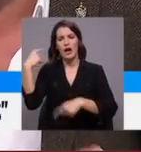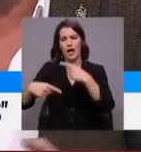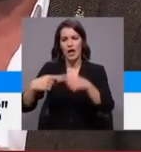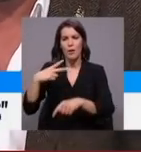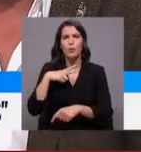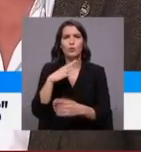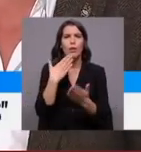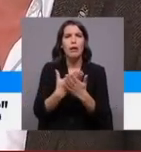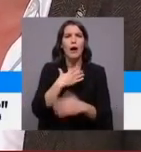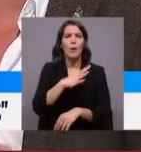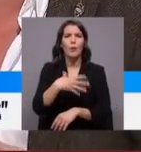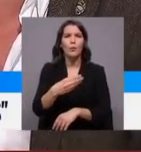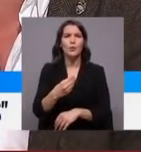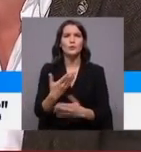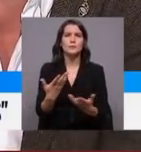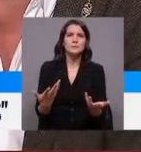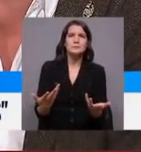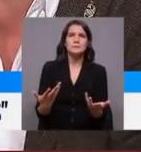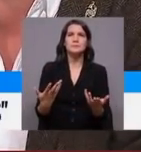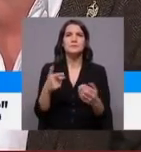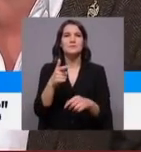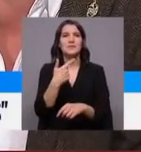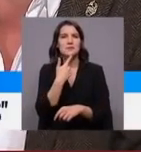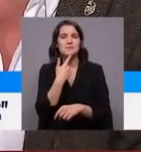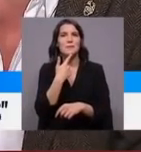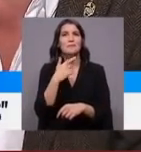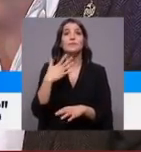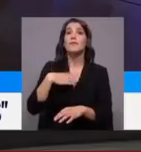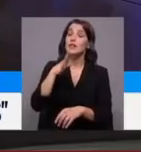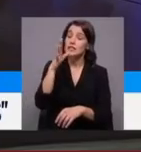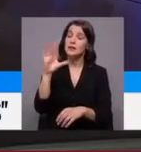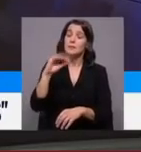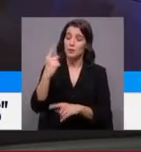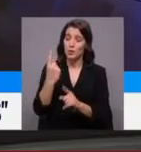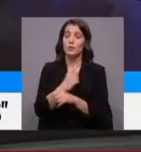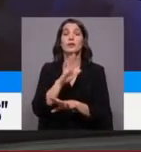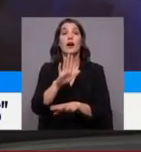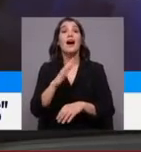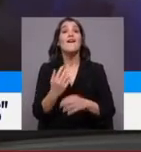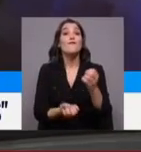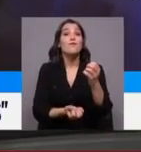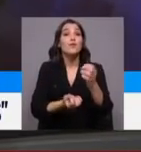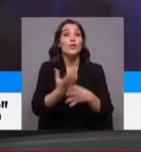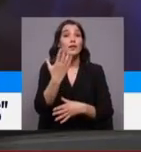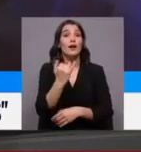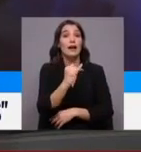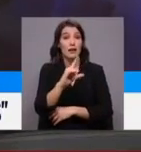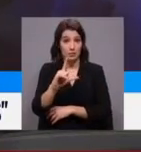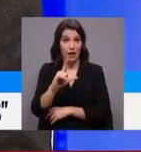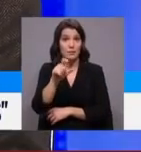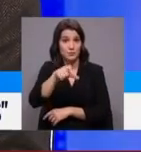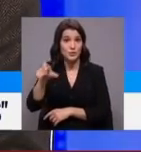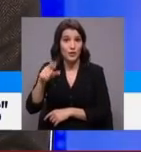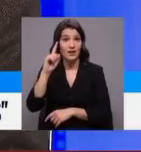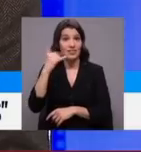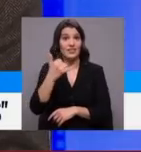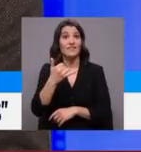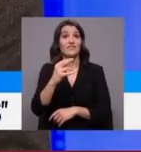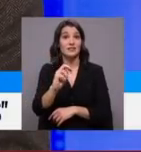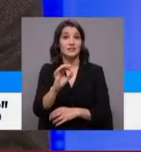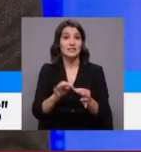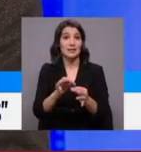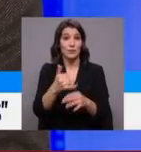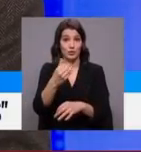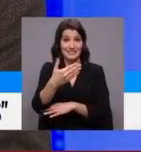Portugal deixou no mundo portanto não é por acaso vendedores desde outras coisas não não é por acaso que os fundadores tem esse liberal no dia 23 Setembro